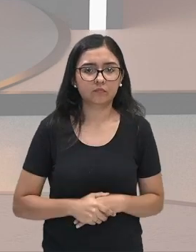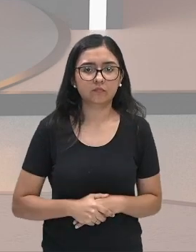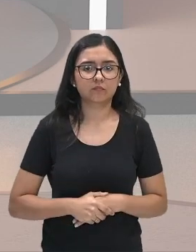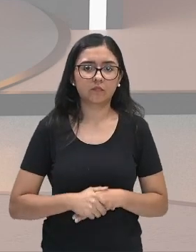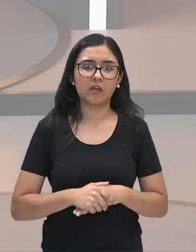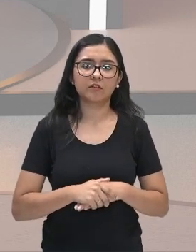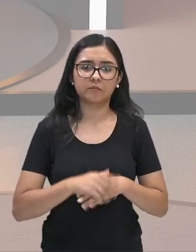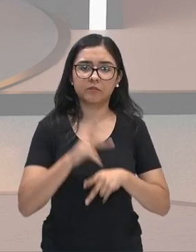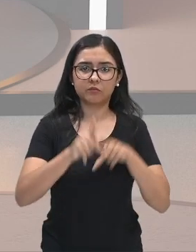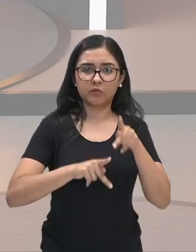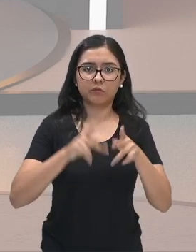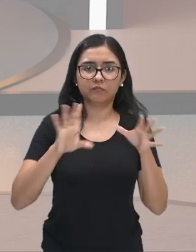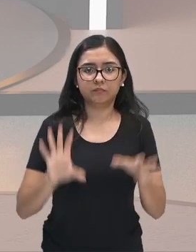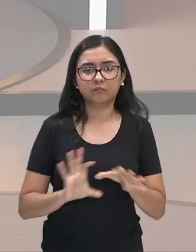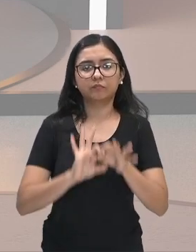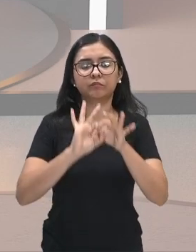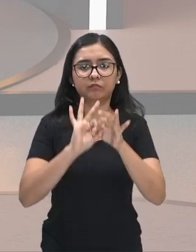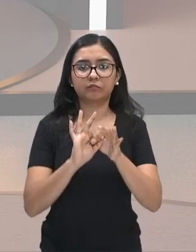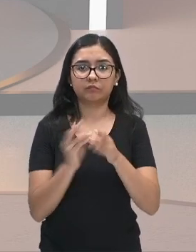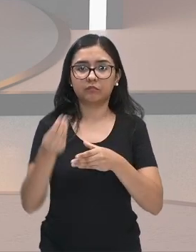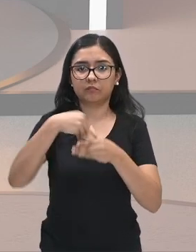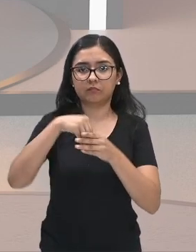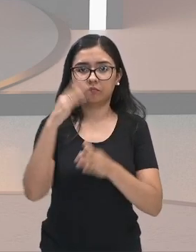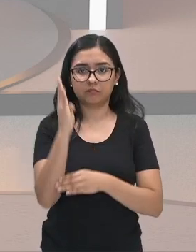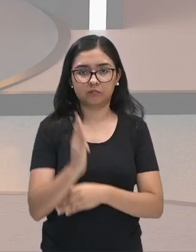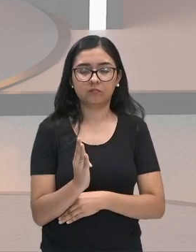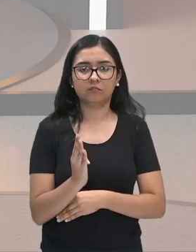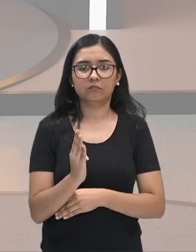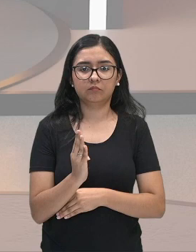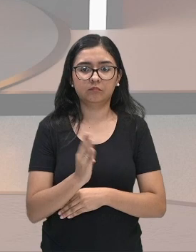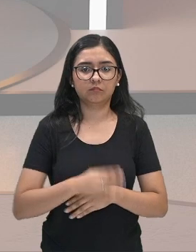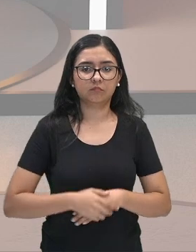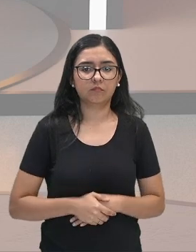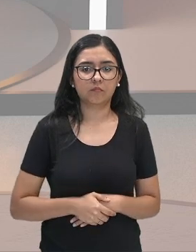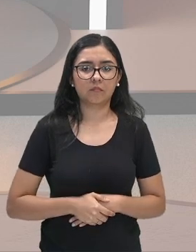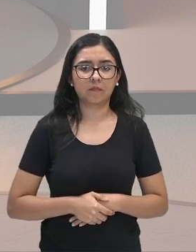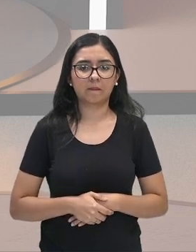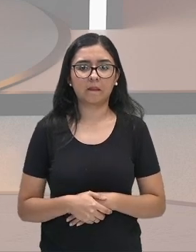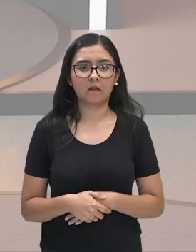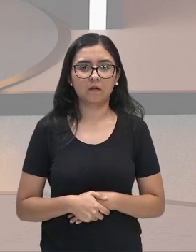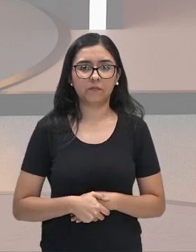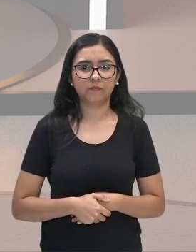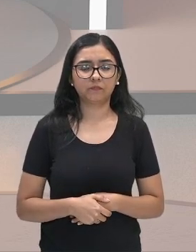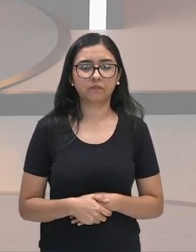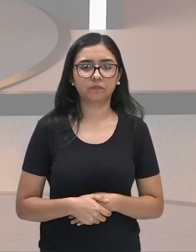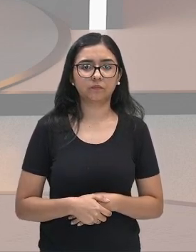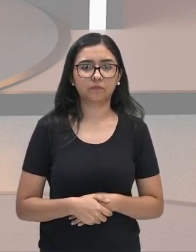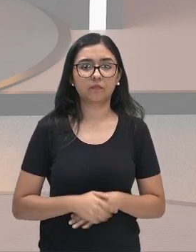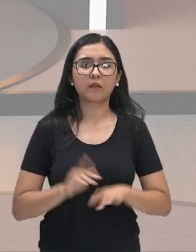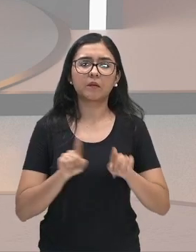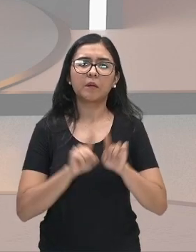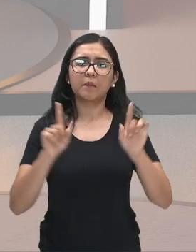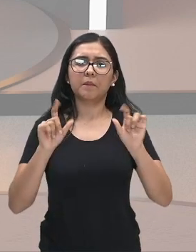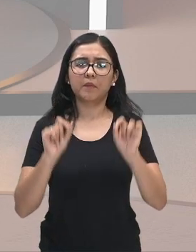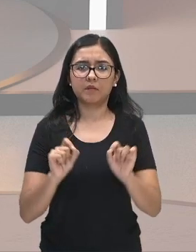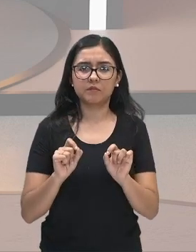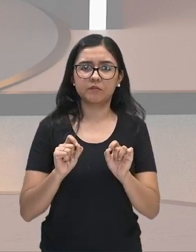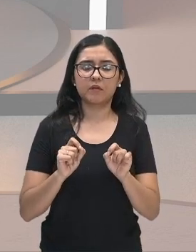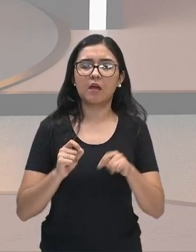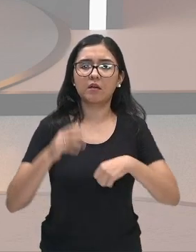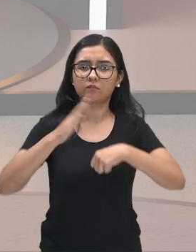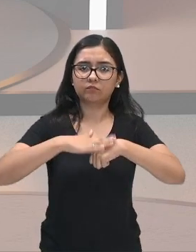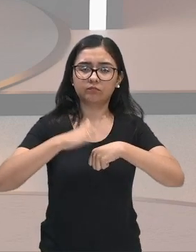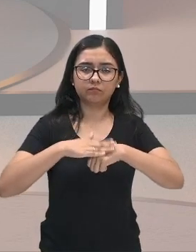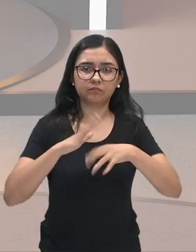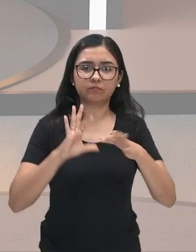força dentro do país. Quando nós falamos assim, mas a revolução, a